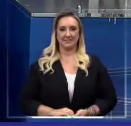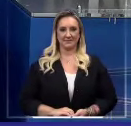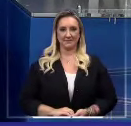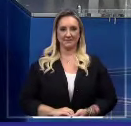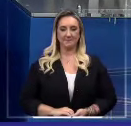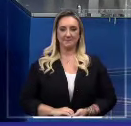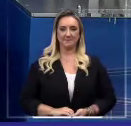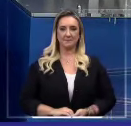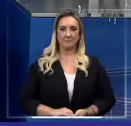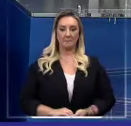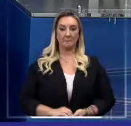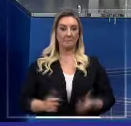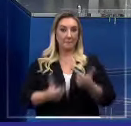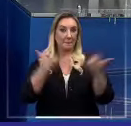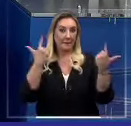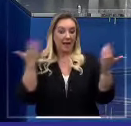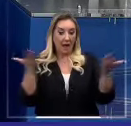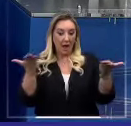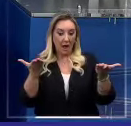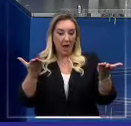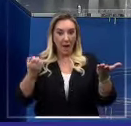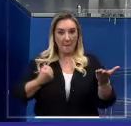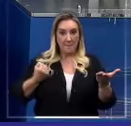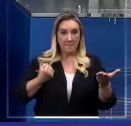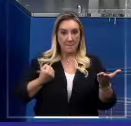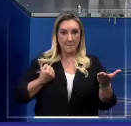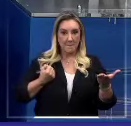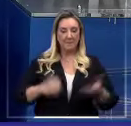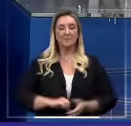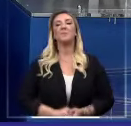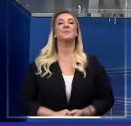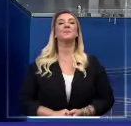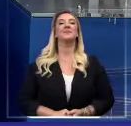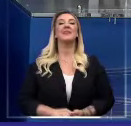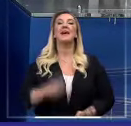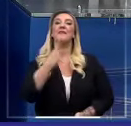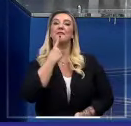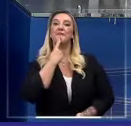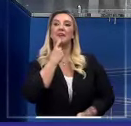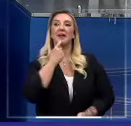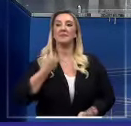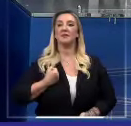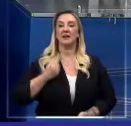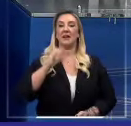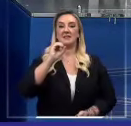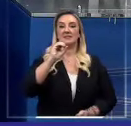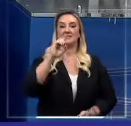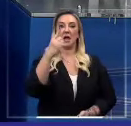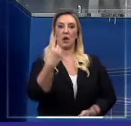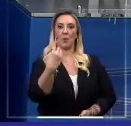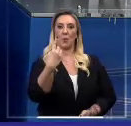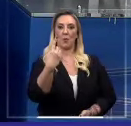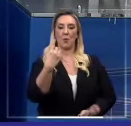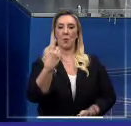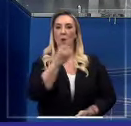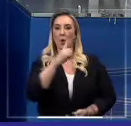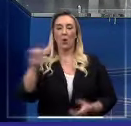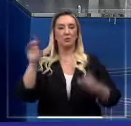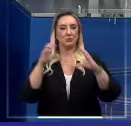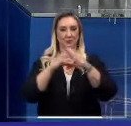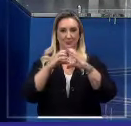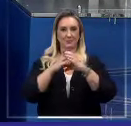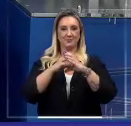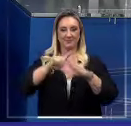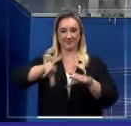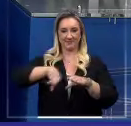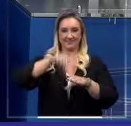23. Sua sorte pode vir com este número agora, hein? Bola vermelha número 01. O quinto e último